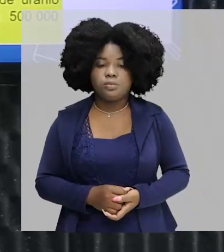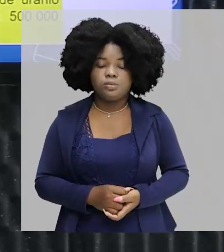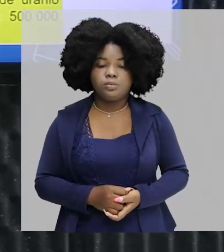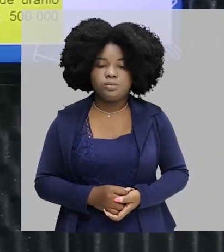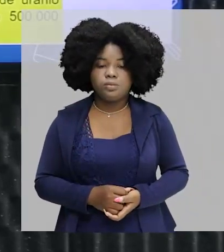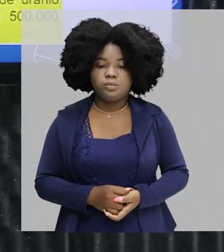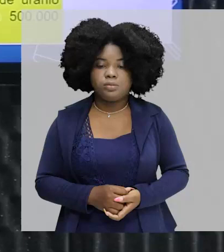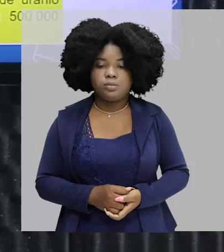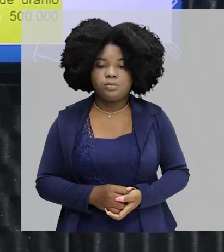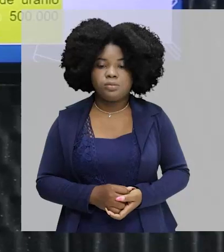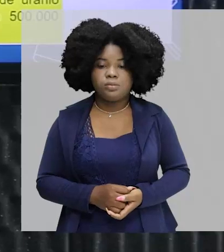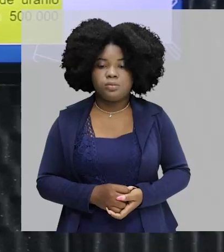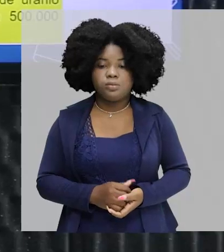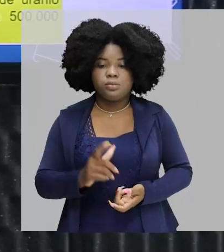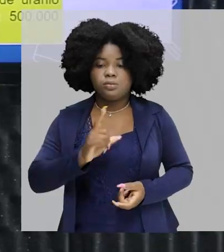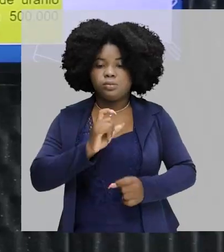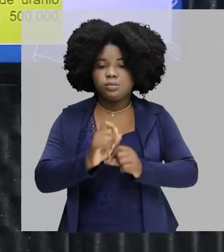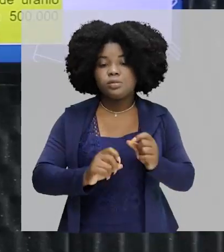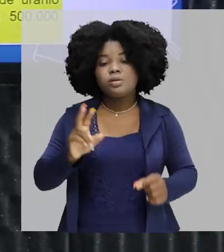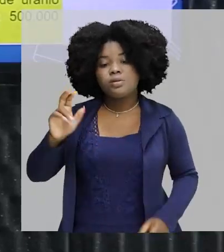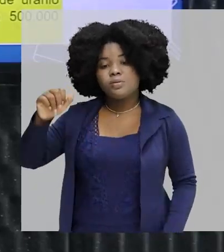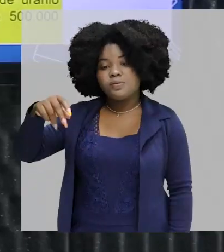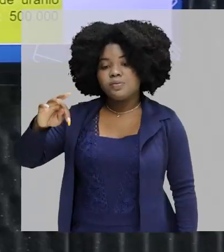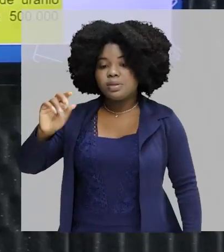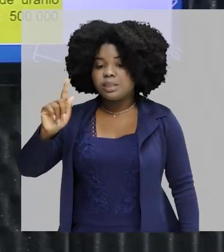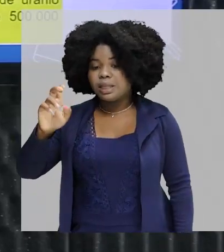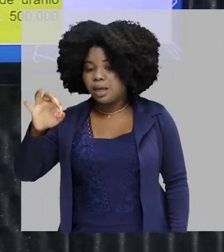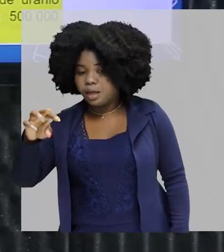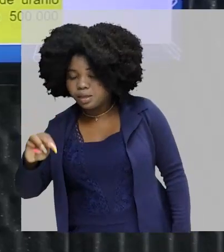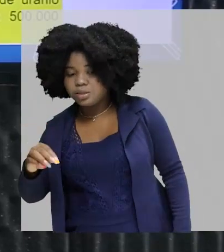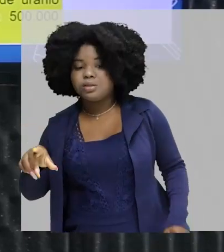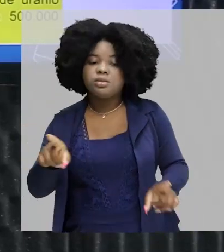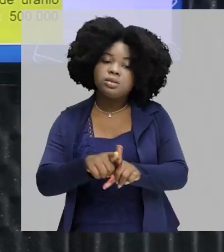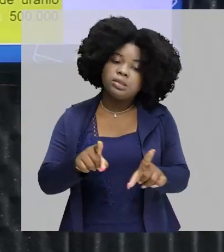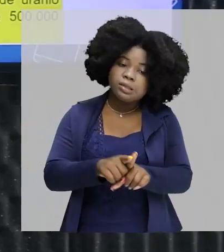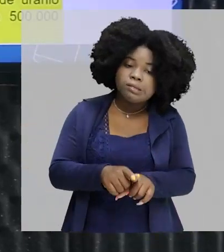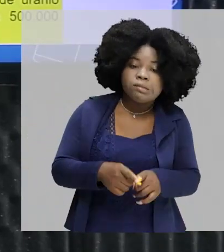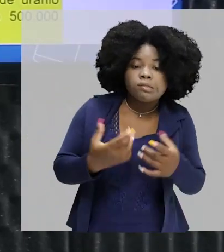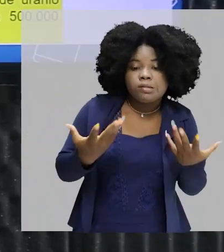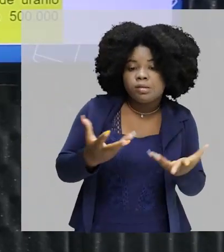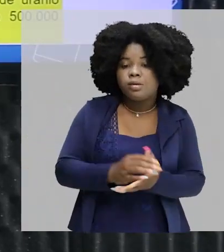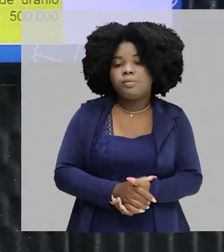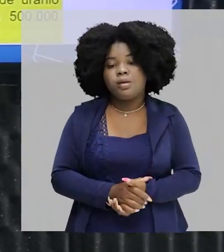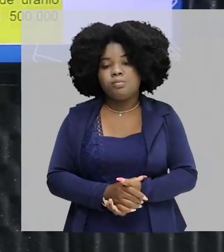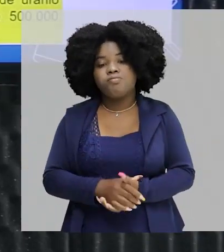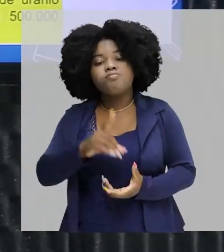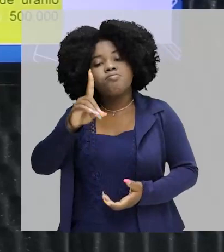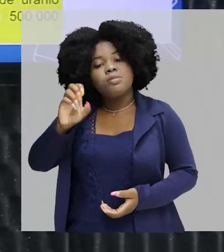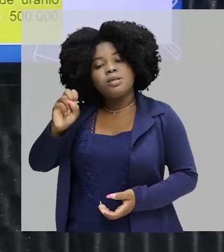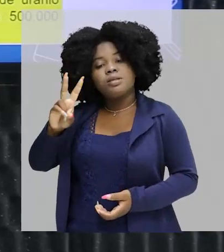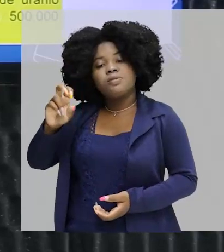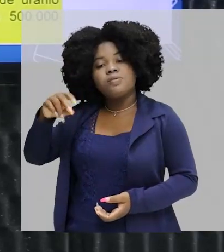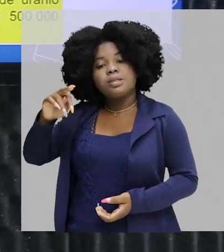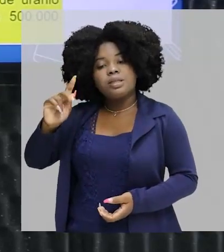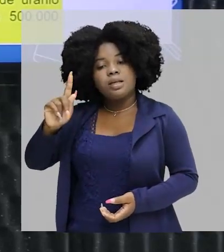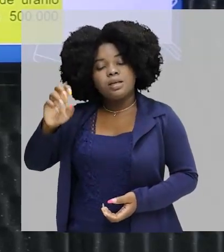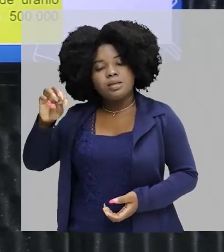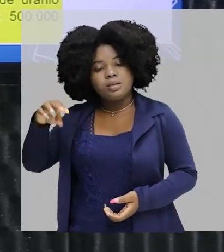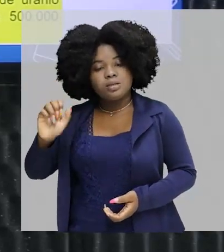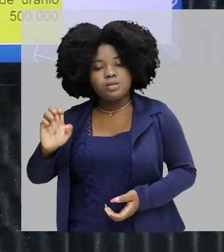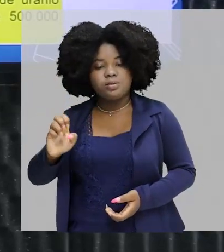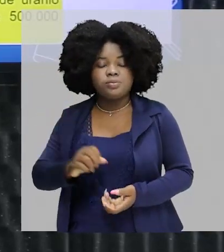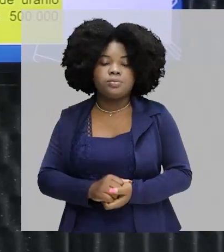tudo na vida, nós vamos ter vantagens e desvantagens. E aí, a nação, né,